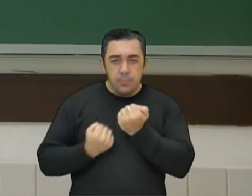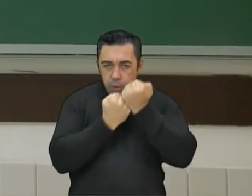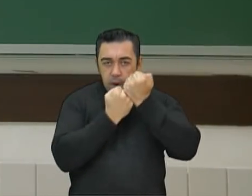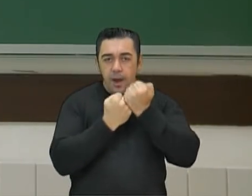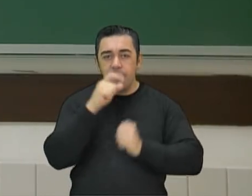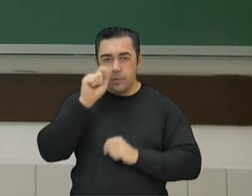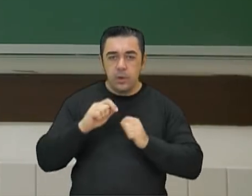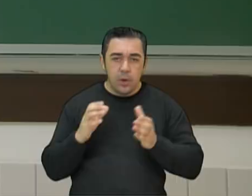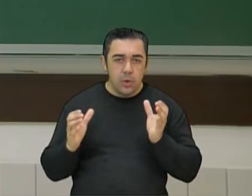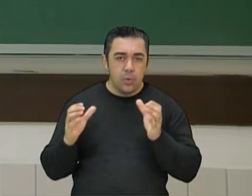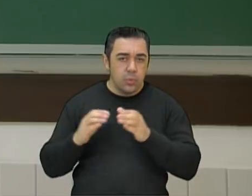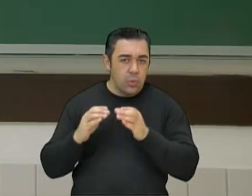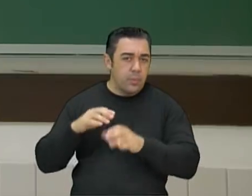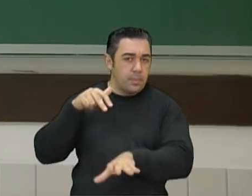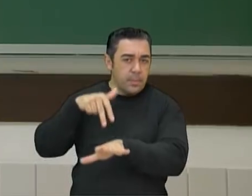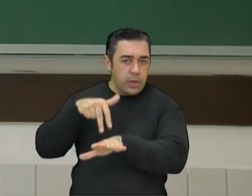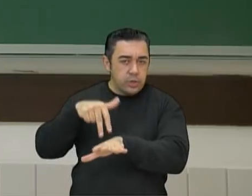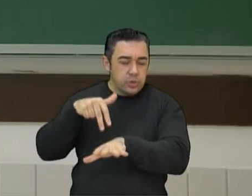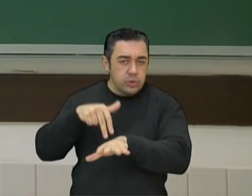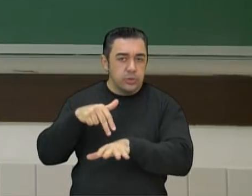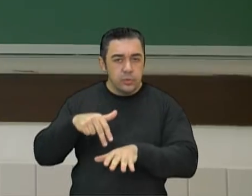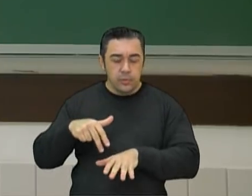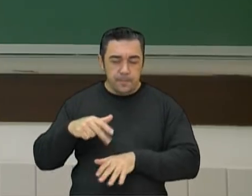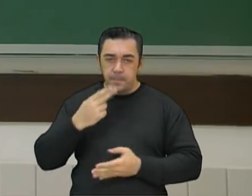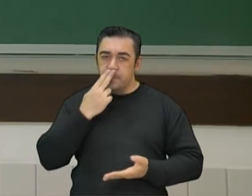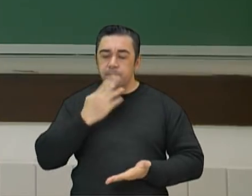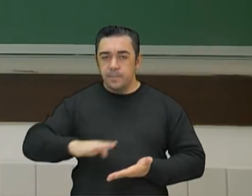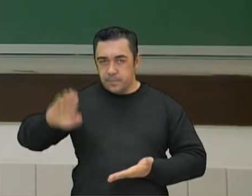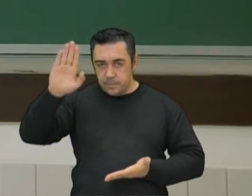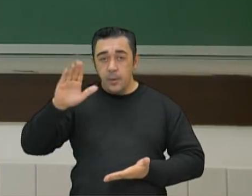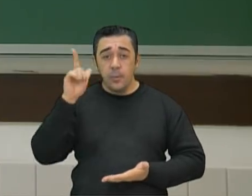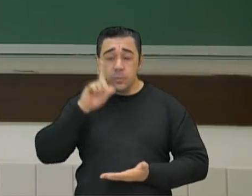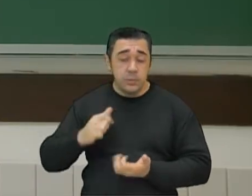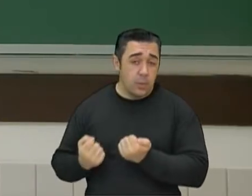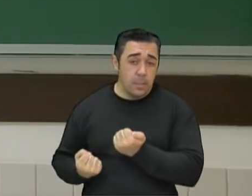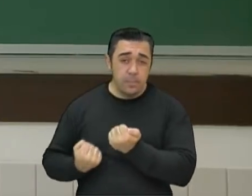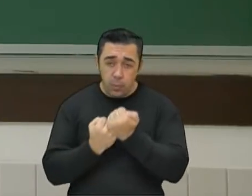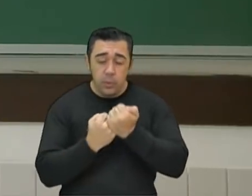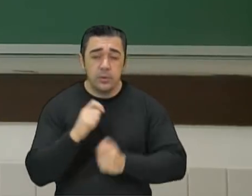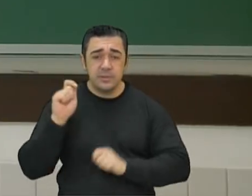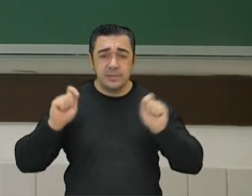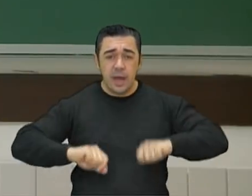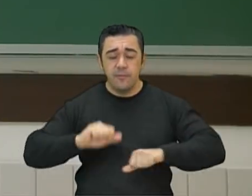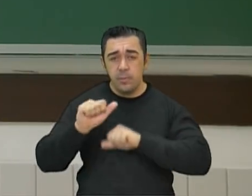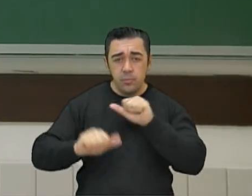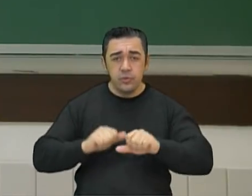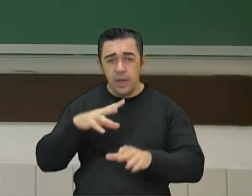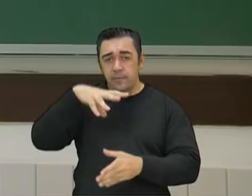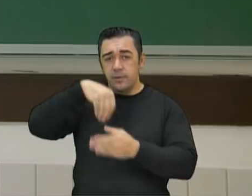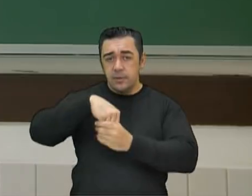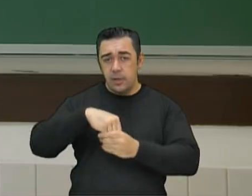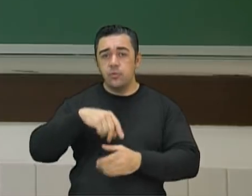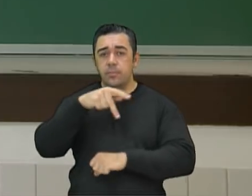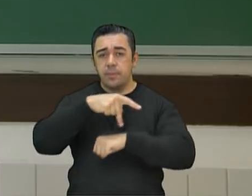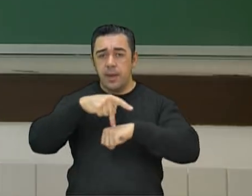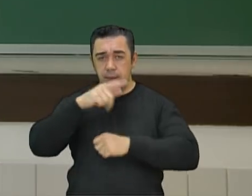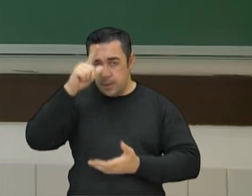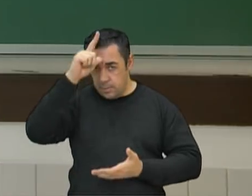ideias do nazismo, do Hitler. Ele tinha apoio para implementar as mudanças que ele desejava para a Alemanha.